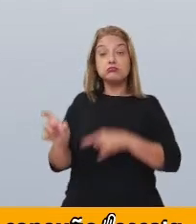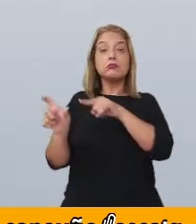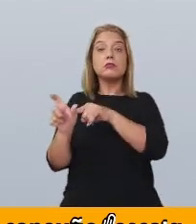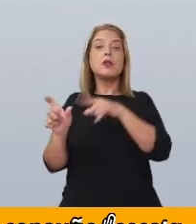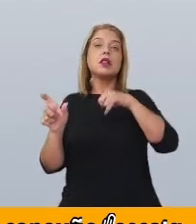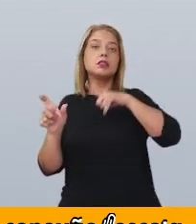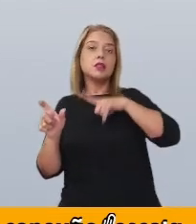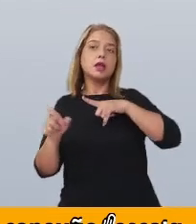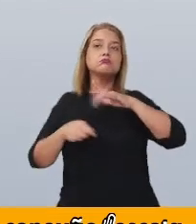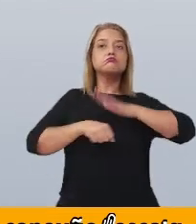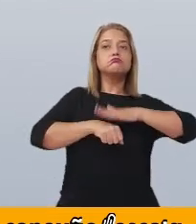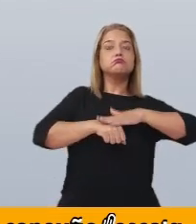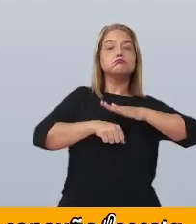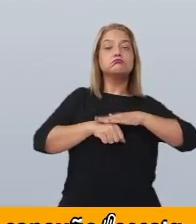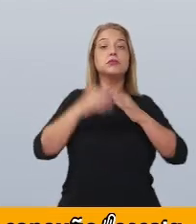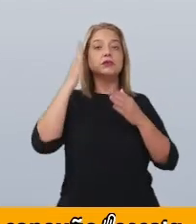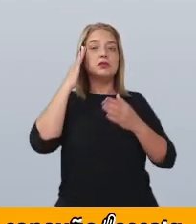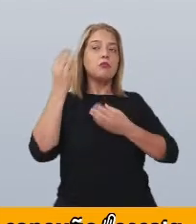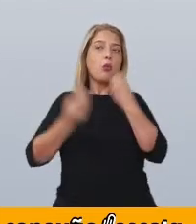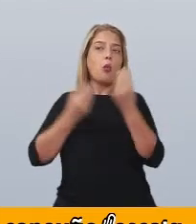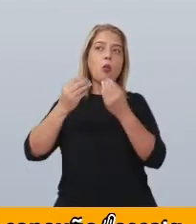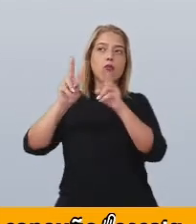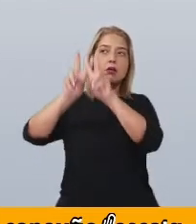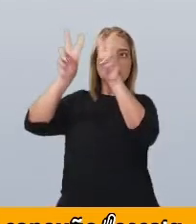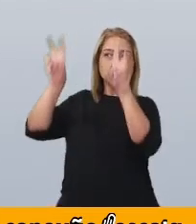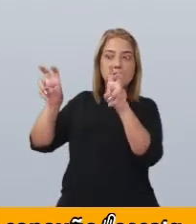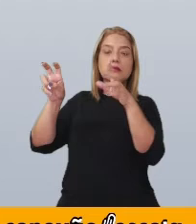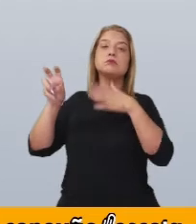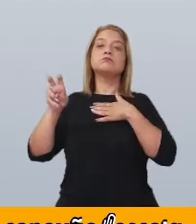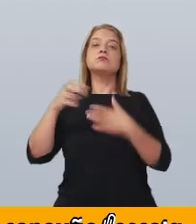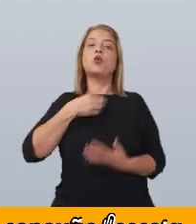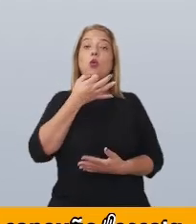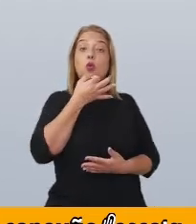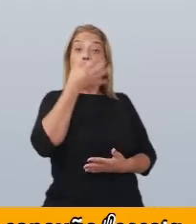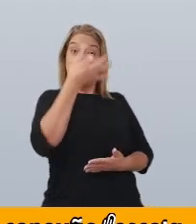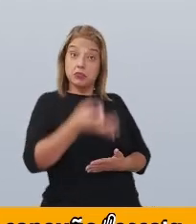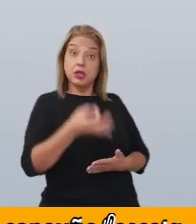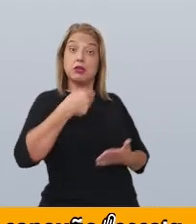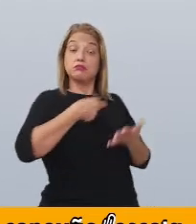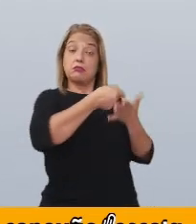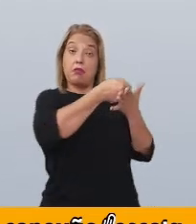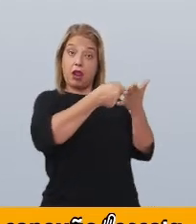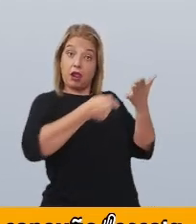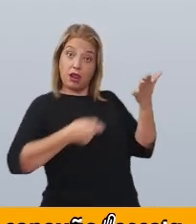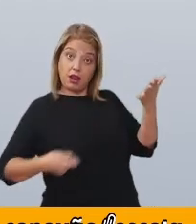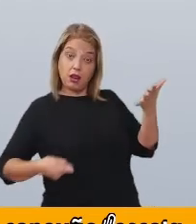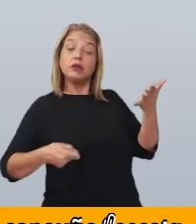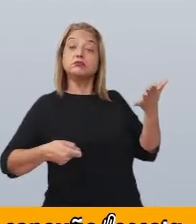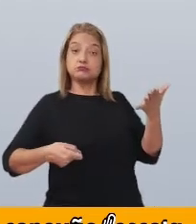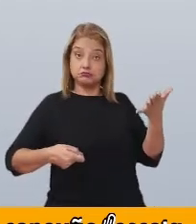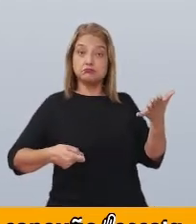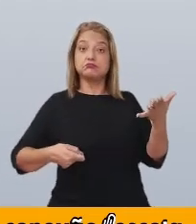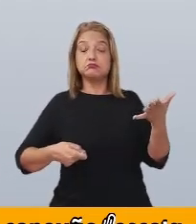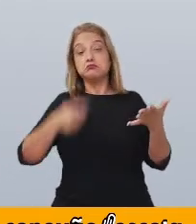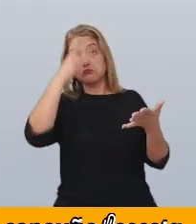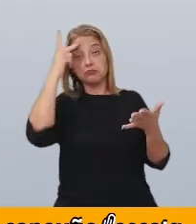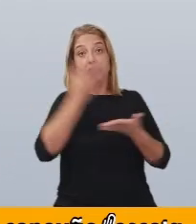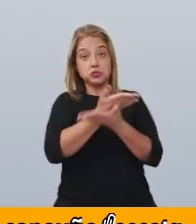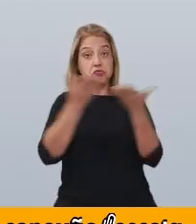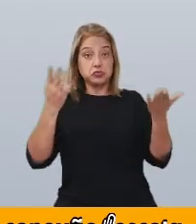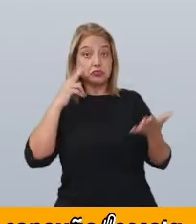posiciona a respeito de um tema, direcionando o seu ponto de vista, que é a sua tese, para o